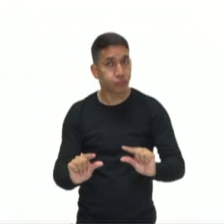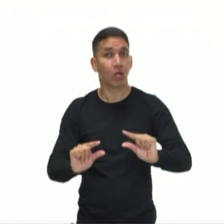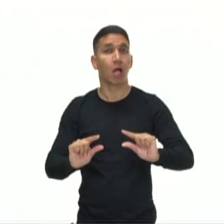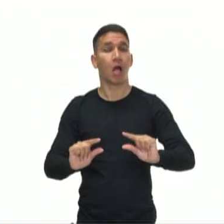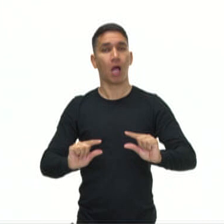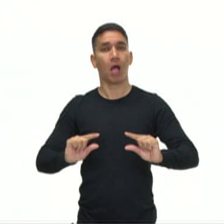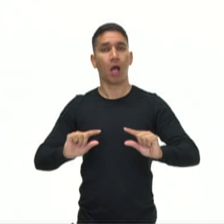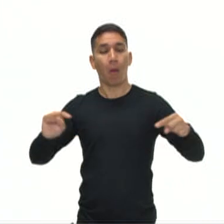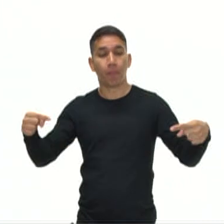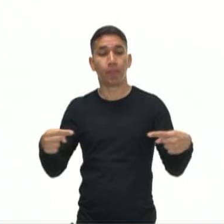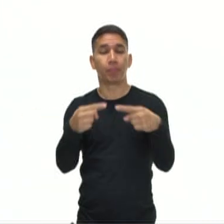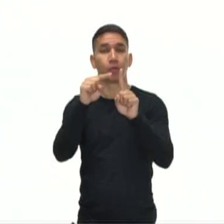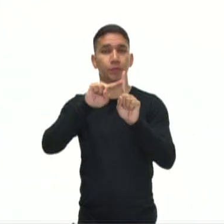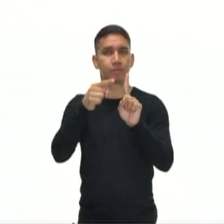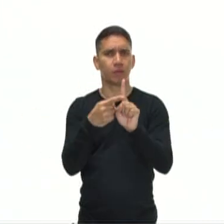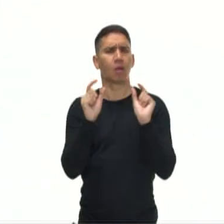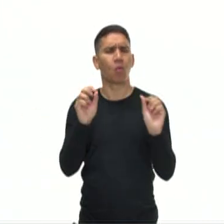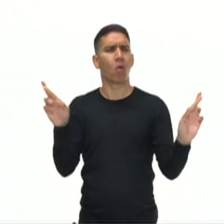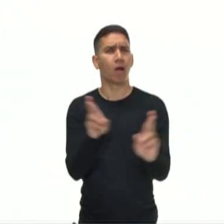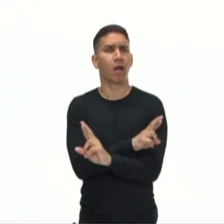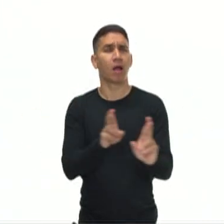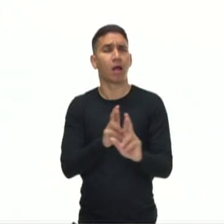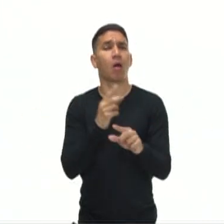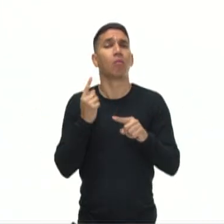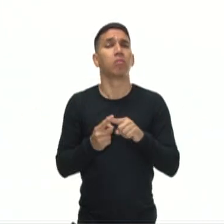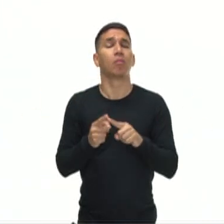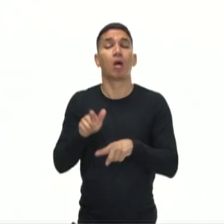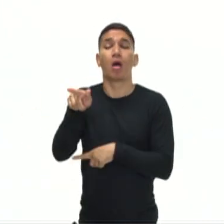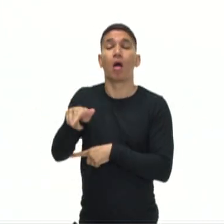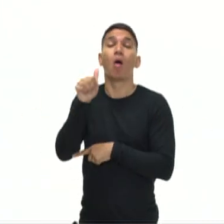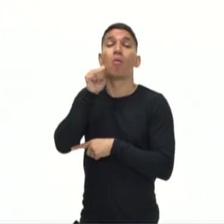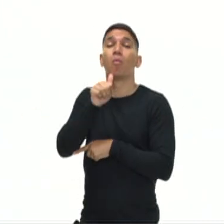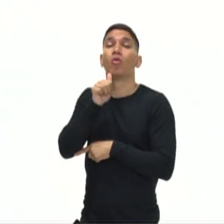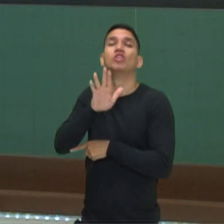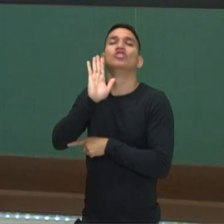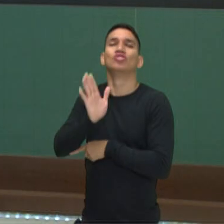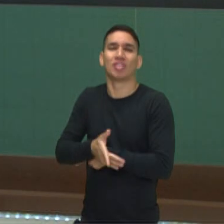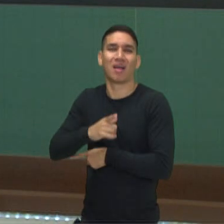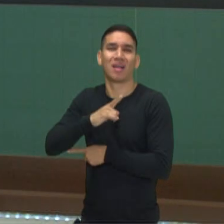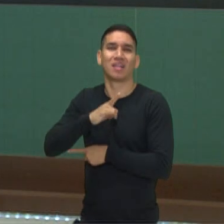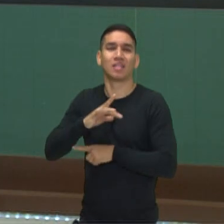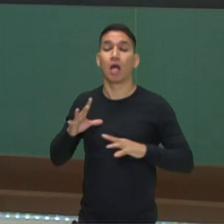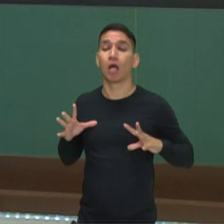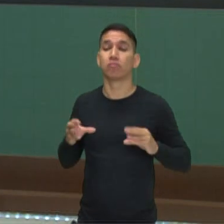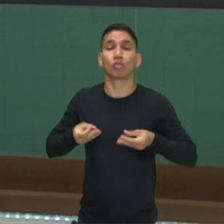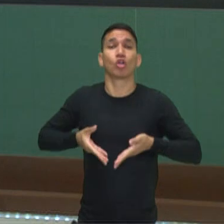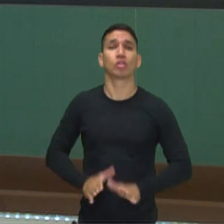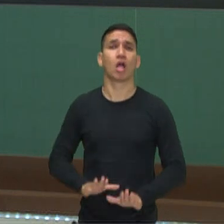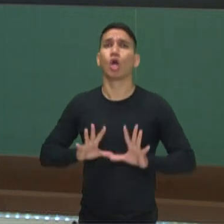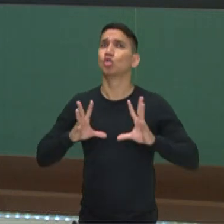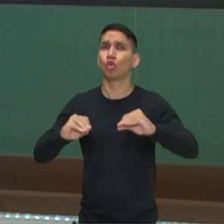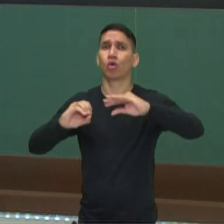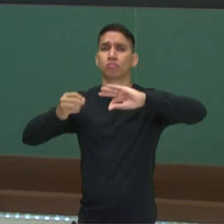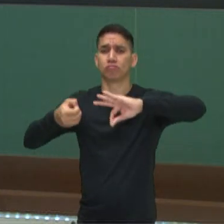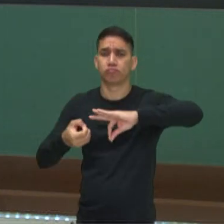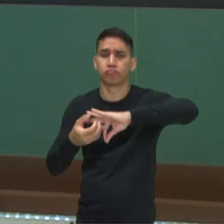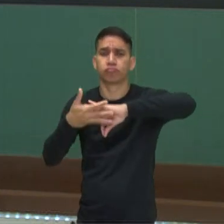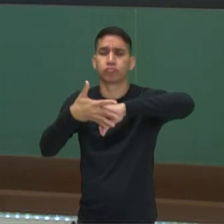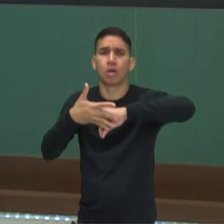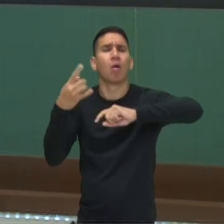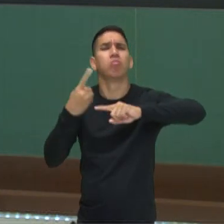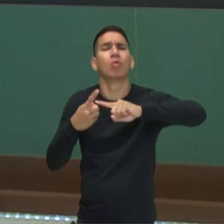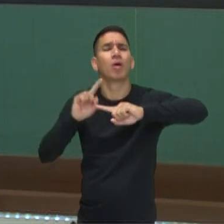relação disso com o fato de as mulheres já nascerem com todos os ovócitos? Por que depois dos 35